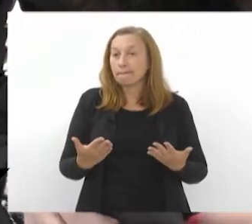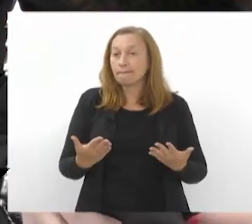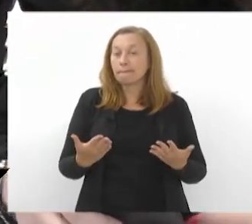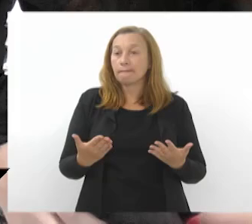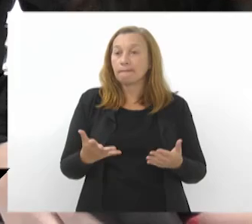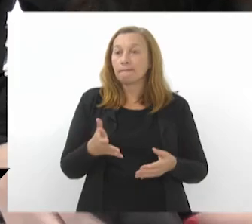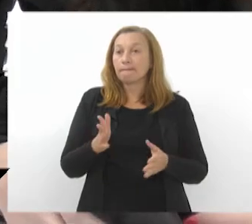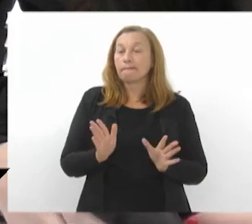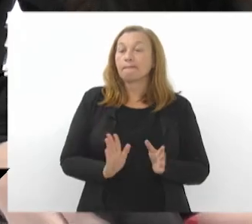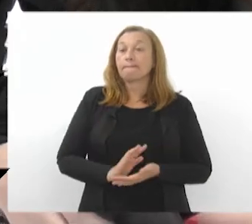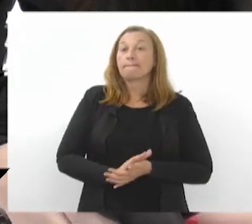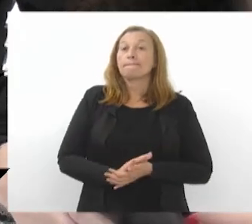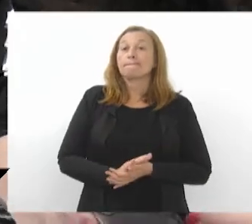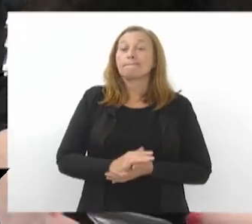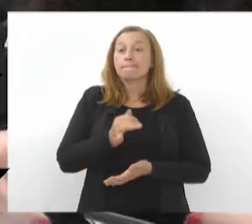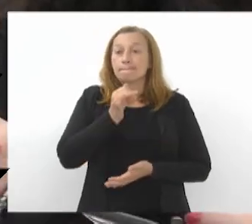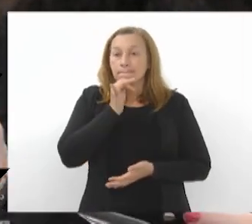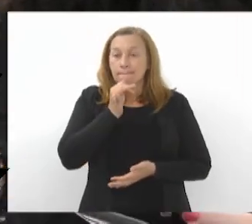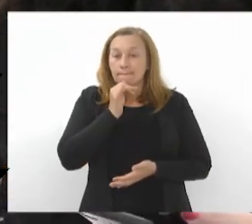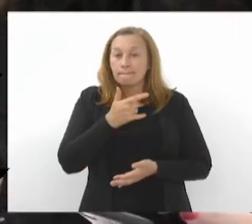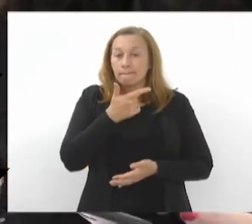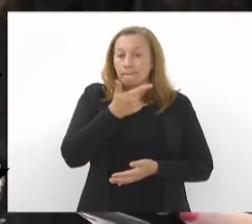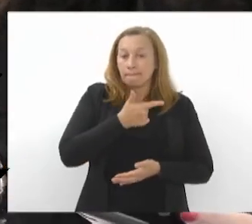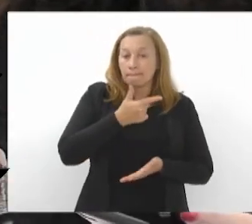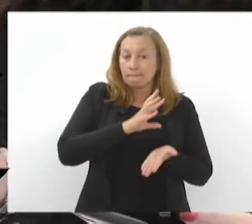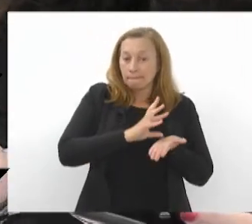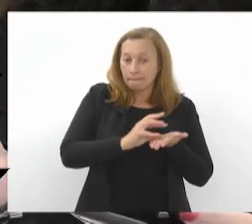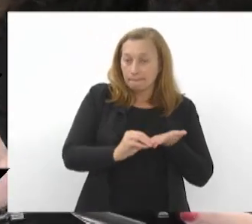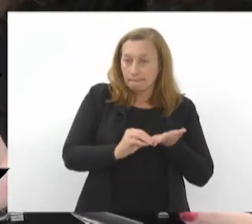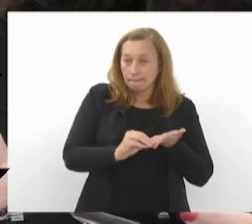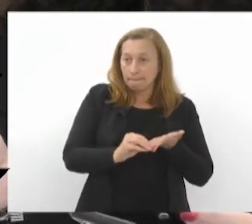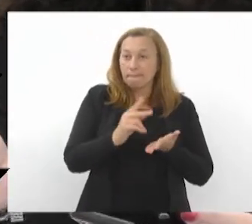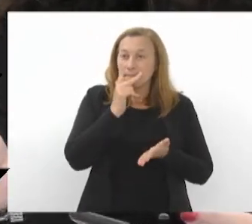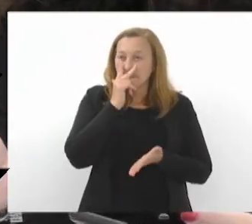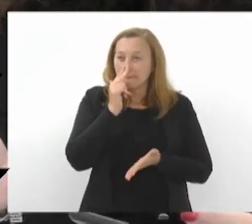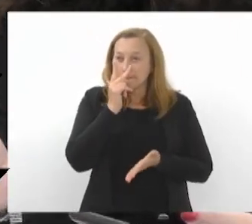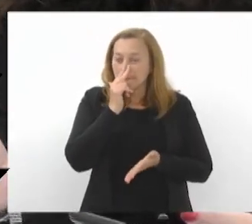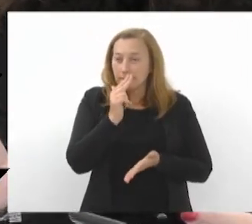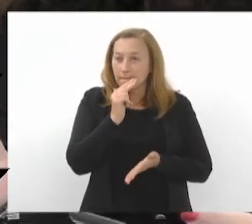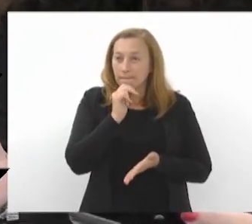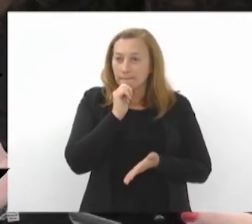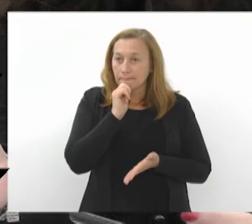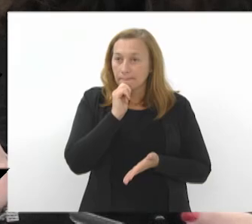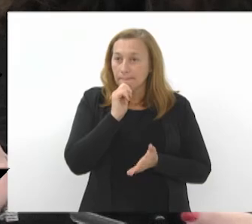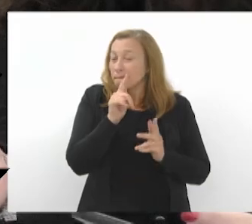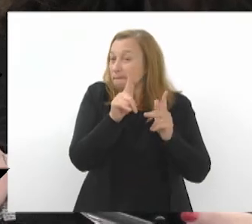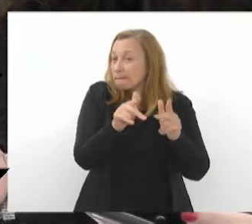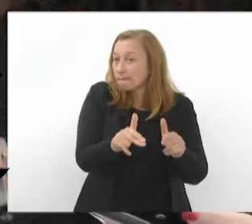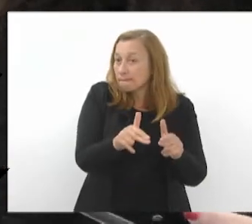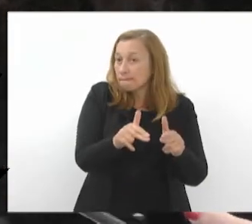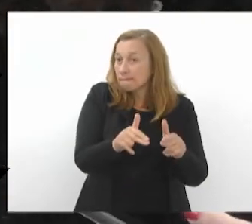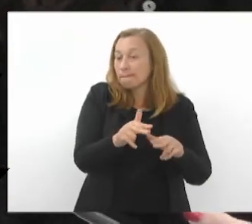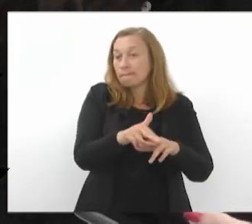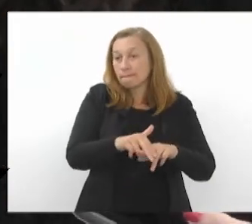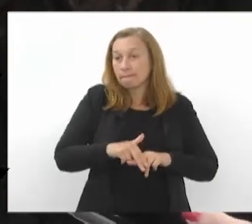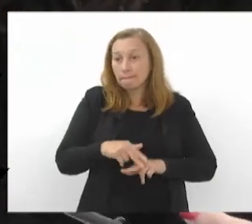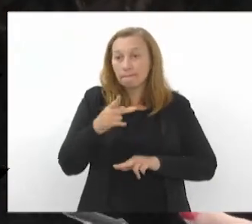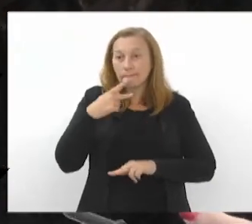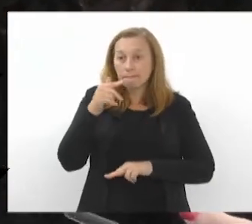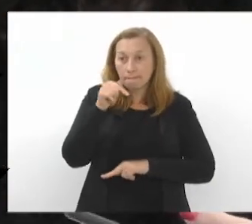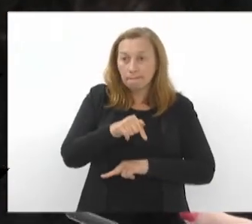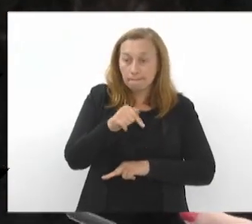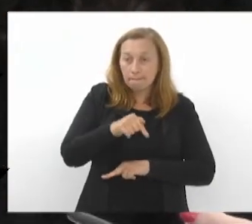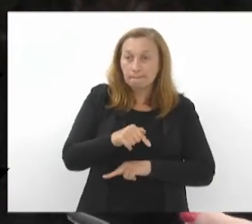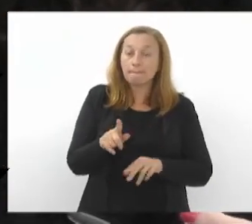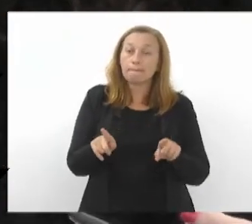hoje. Então, por exemplo, no 2 da pauta, me parece a mesma coisa. Por isso que eu coloquei aqui,